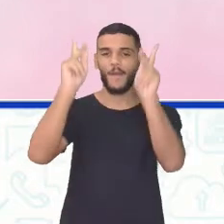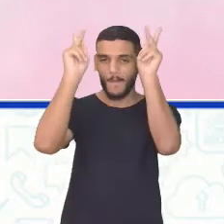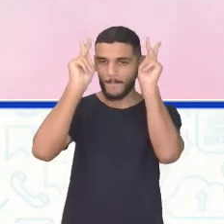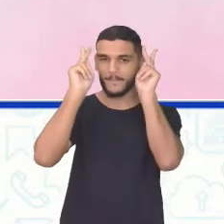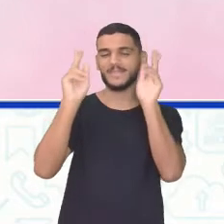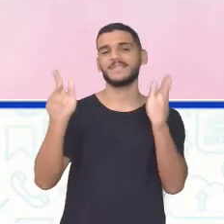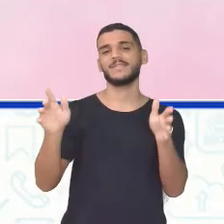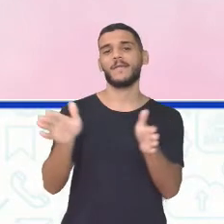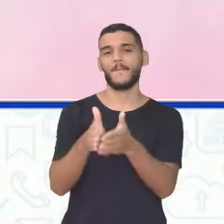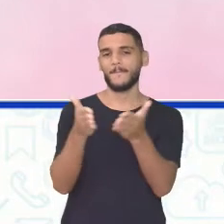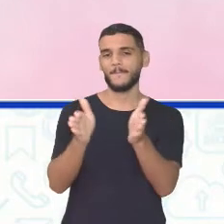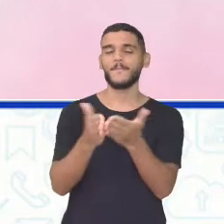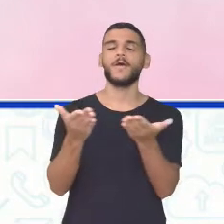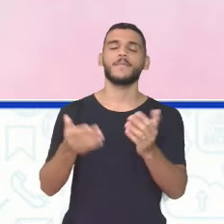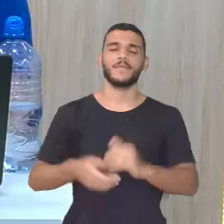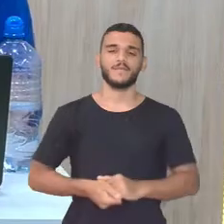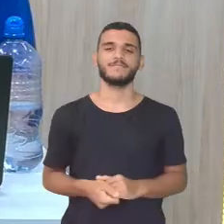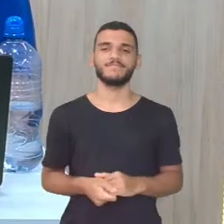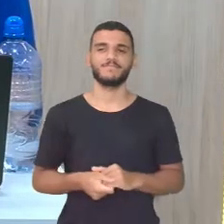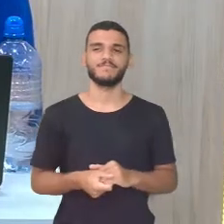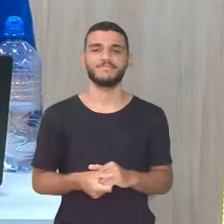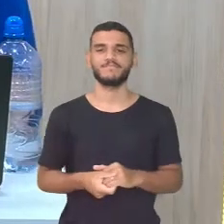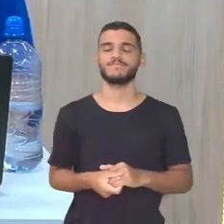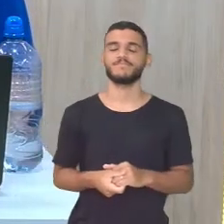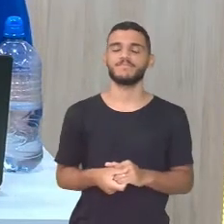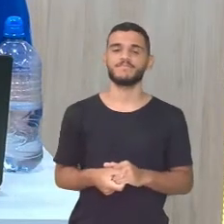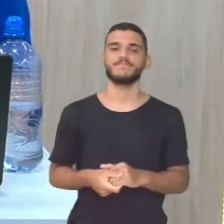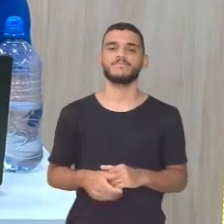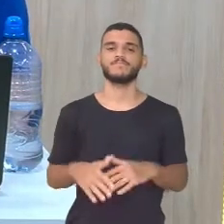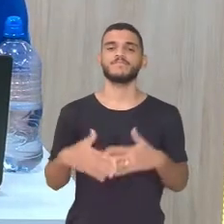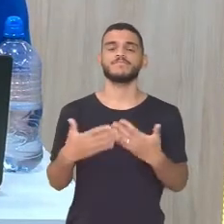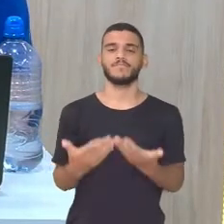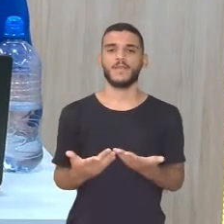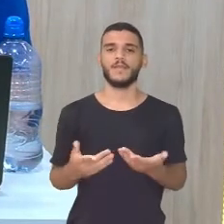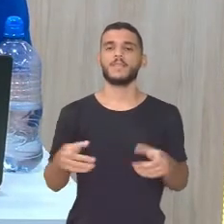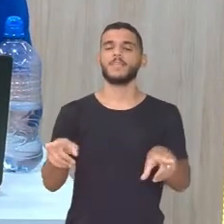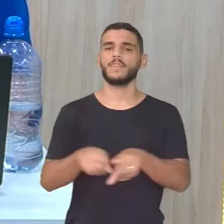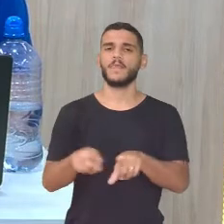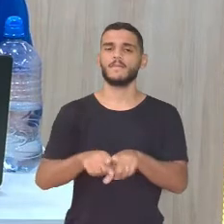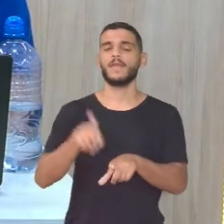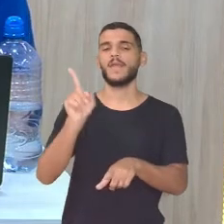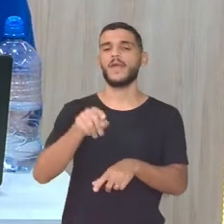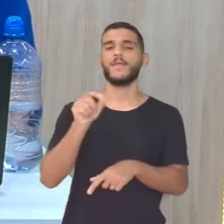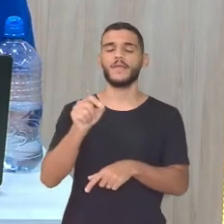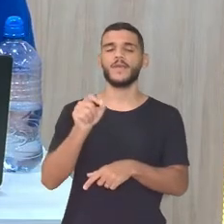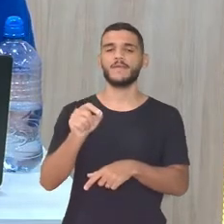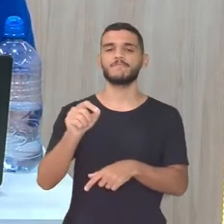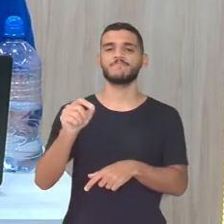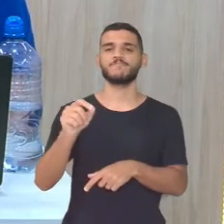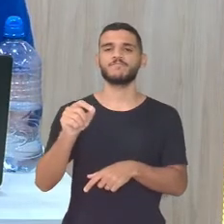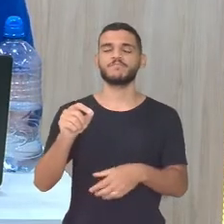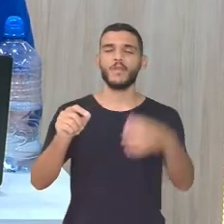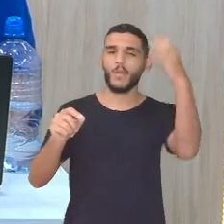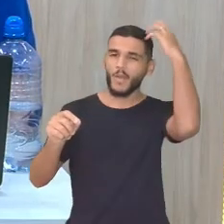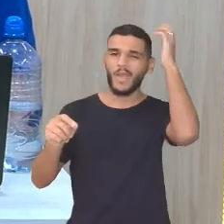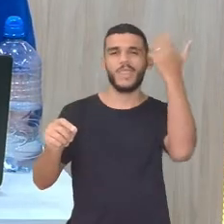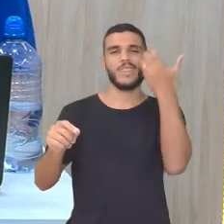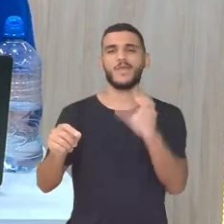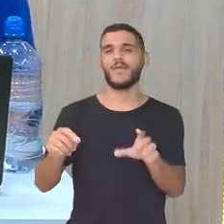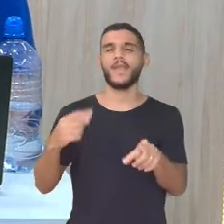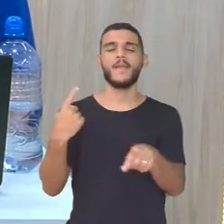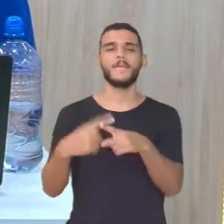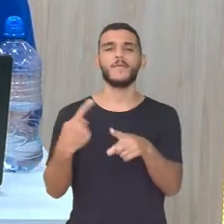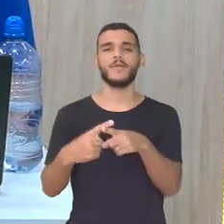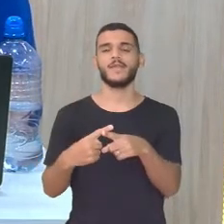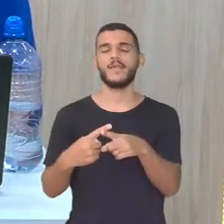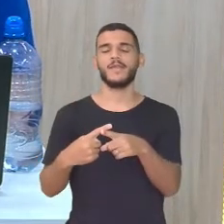Um nas reino histórias. empobrecido. Um reino empobrecido. E aí pode até ser motivo pro rei não querer também, né? Achar que o príncipe vai dar um golpe